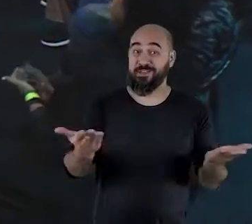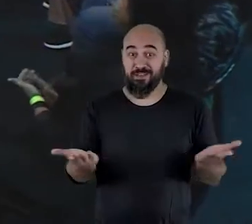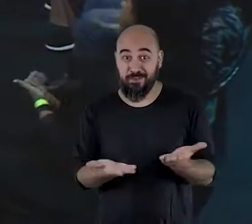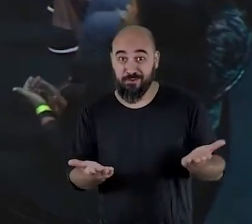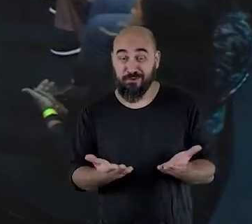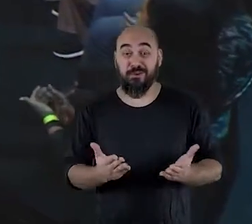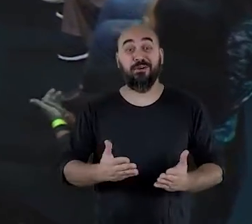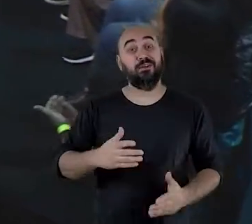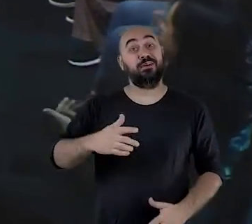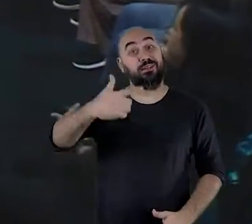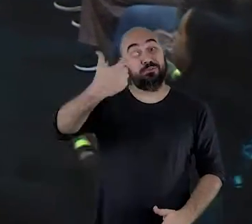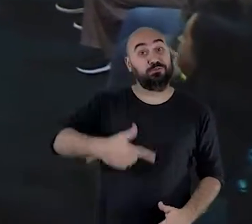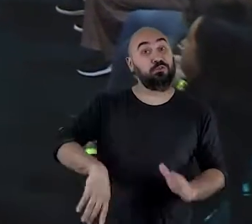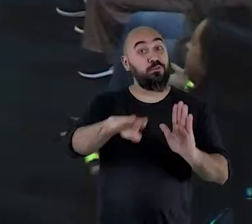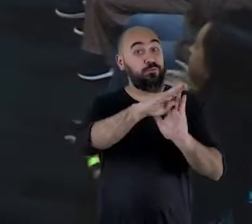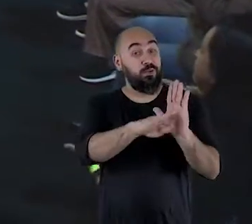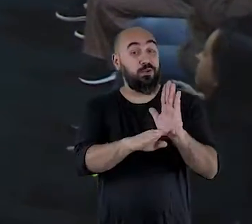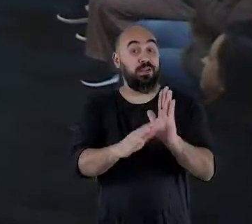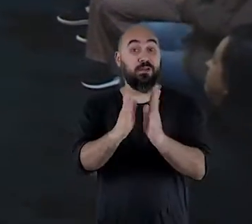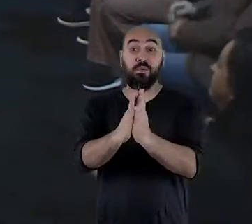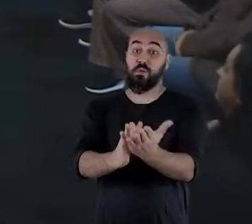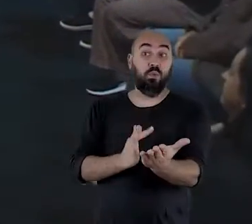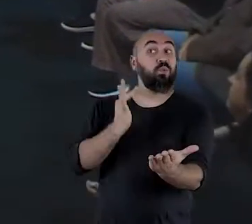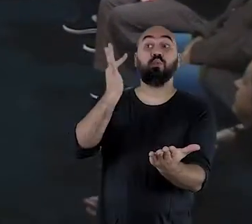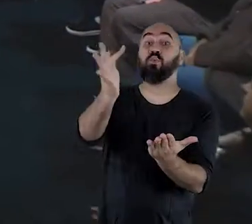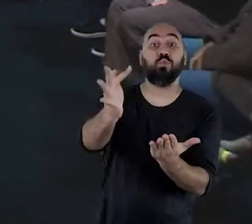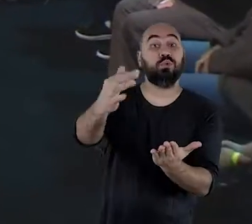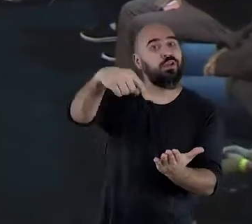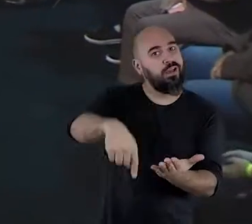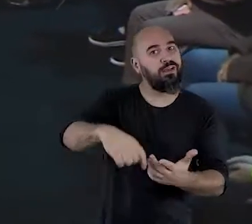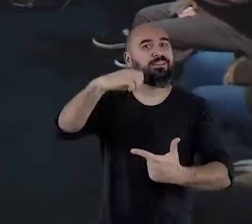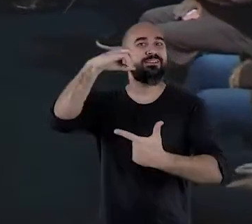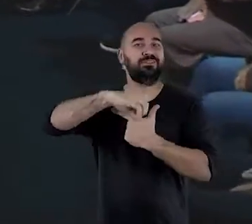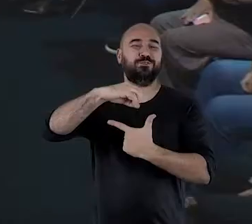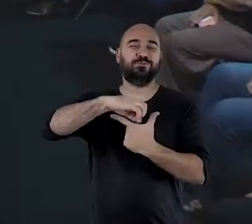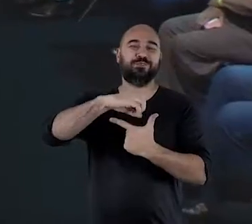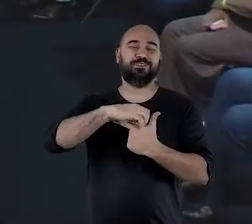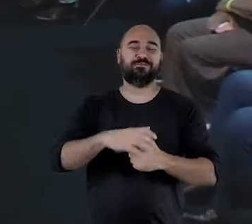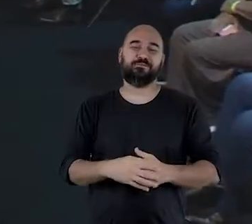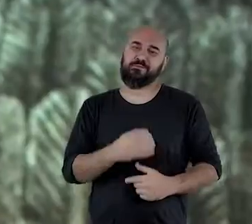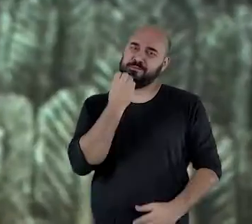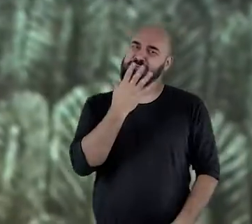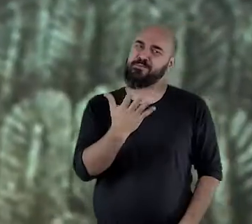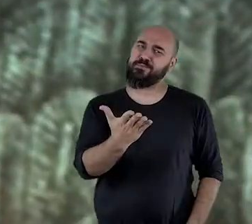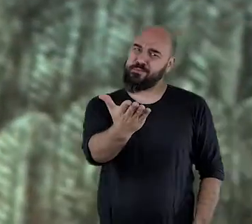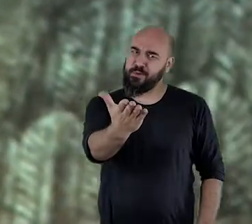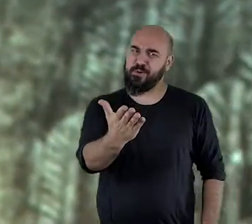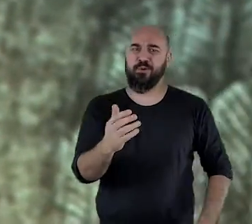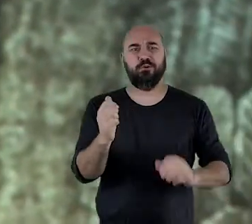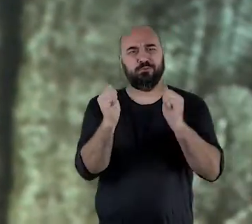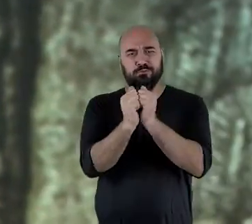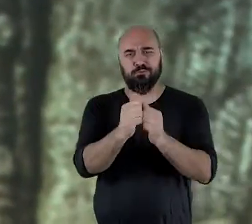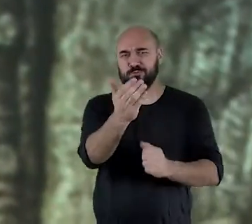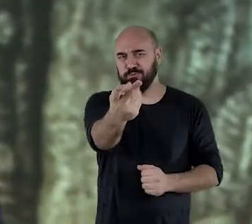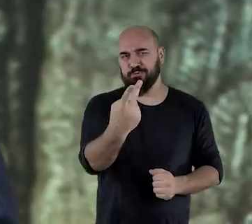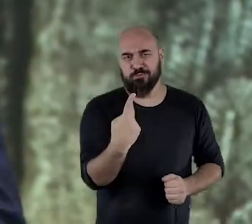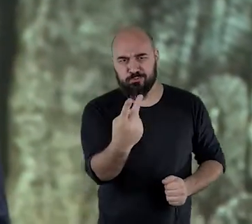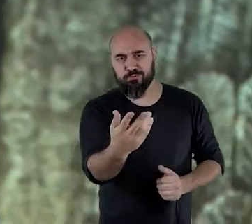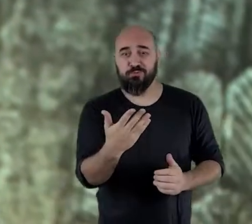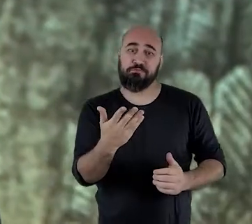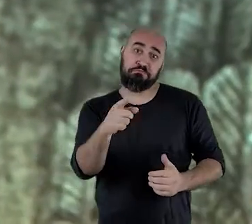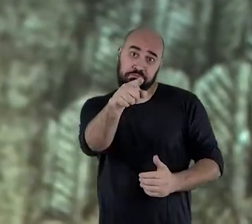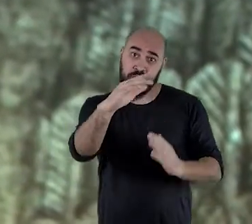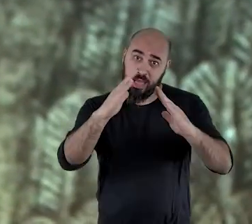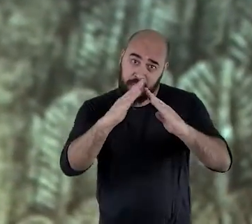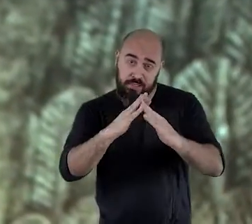Está começando agora mais um programa A Arena do Futuro na tela da TV Novo Tempo. Que bom poder entrar na sua casa, aí no